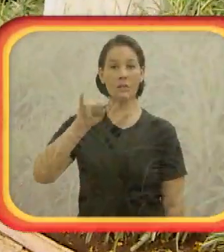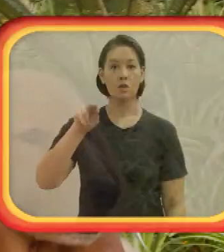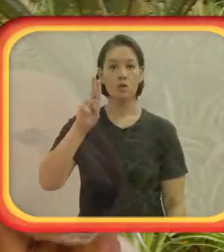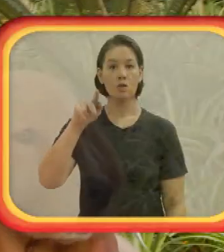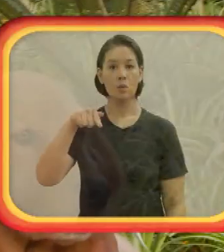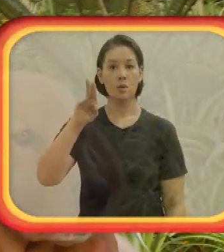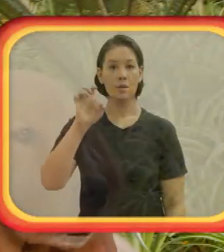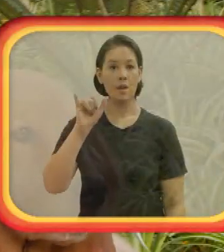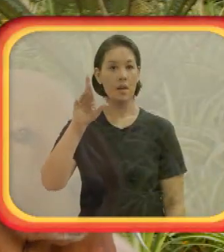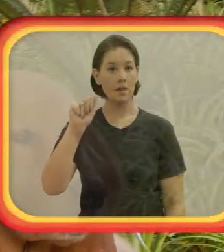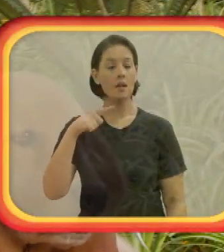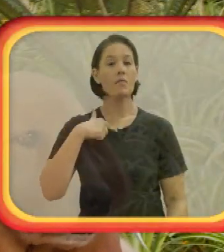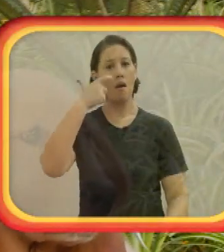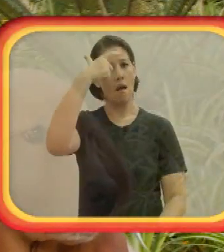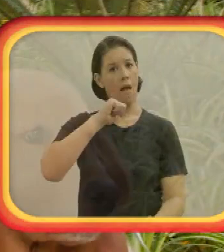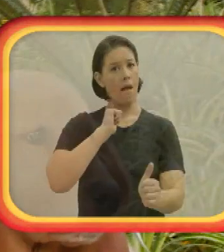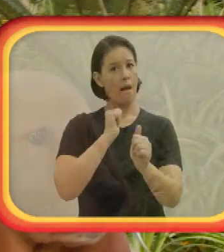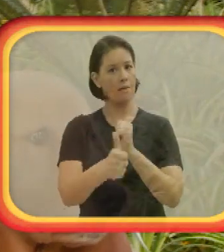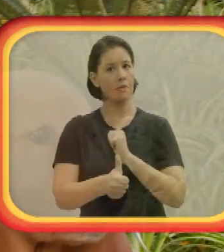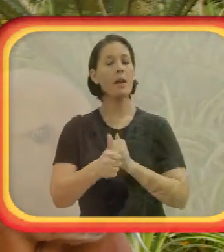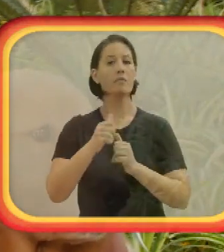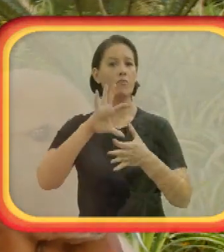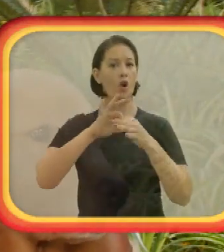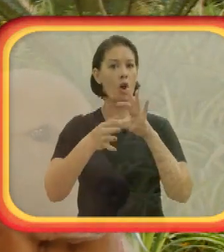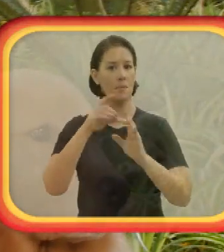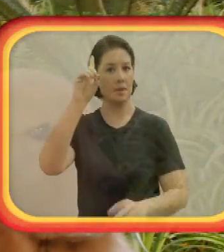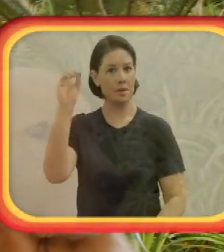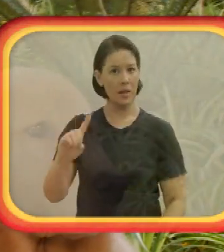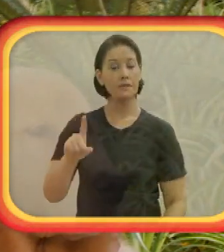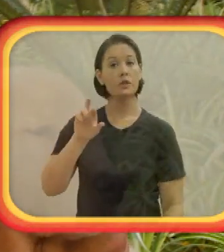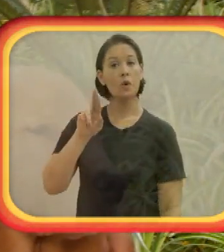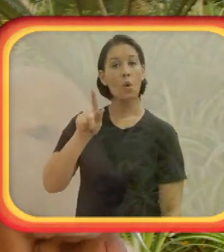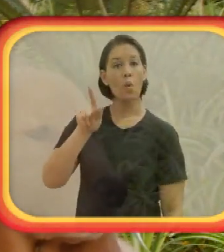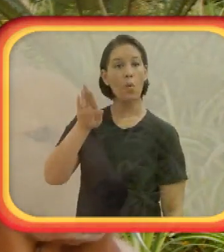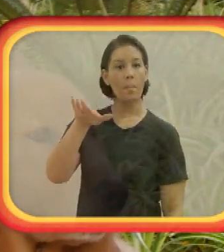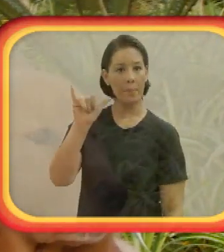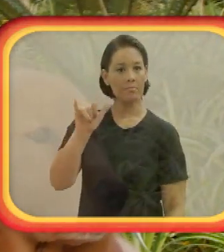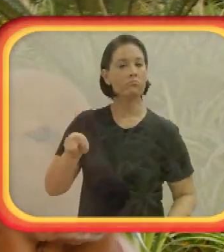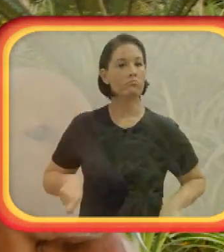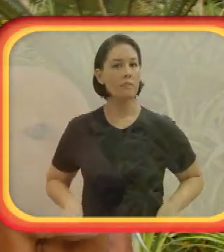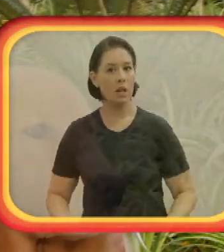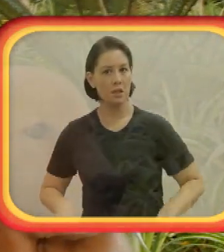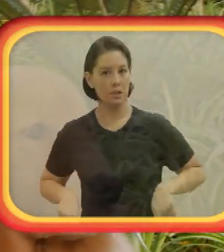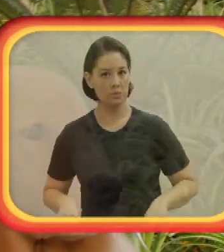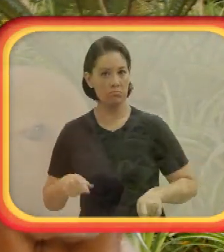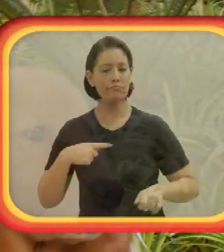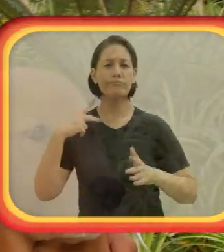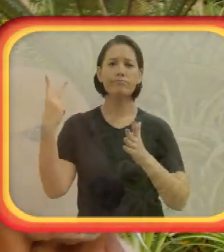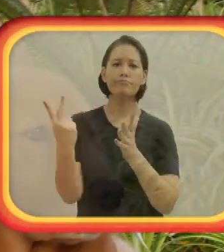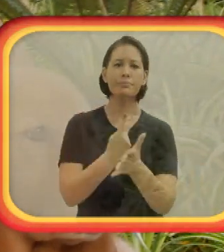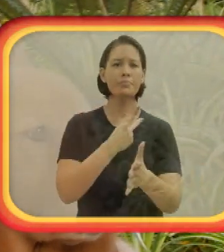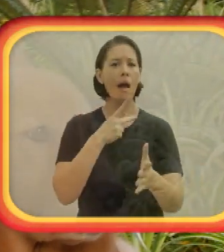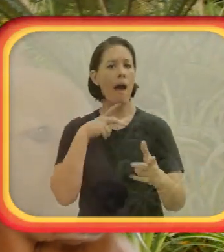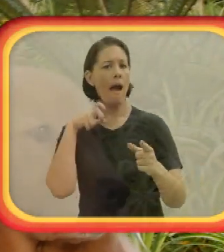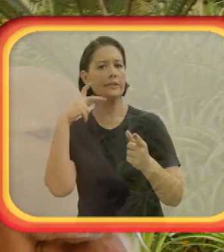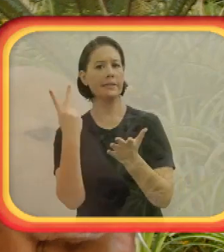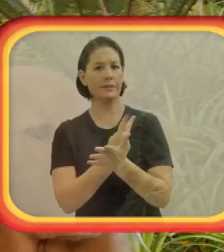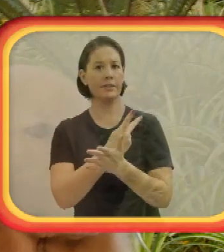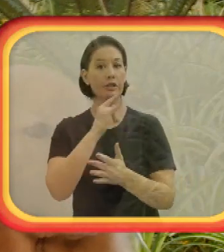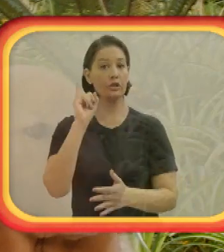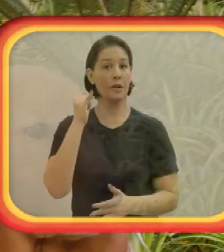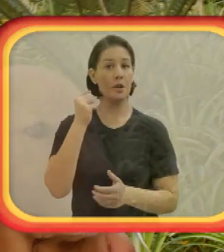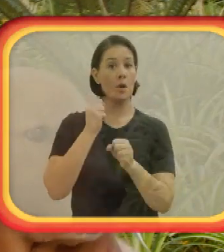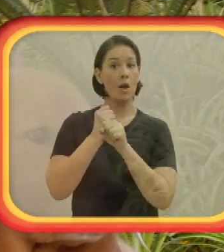Junqueira, eu sou atleta paralímpico de rugby em cadeira de rodas. Eu sofri um acidente em janeiro de 2009, um acidente